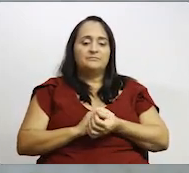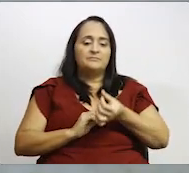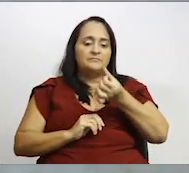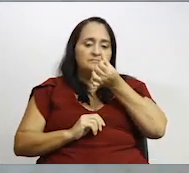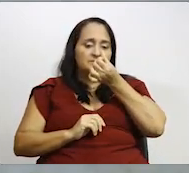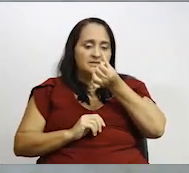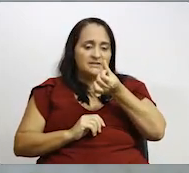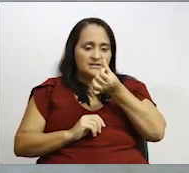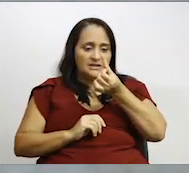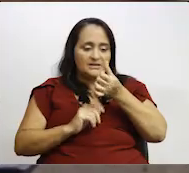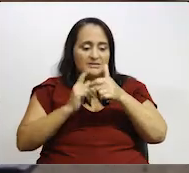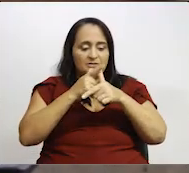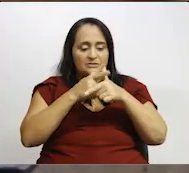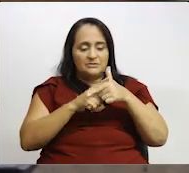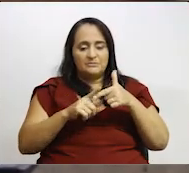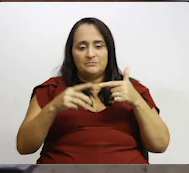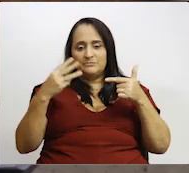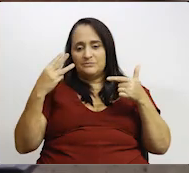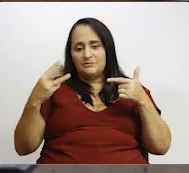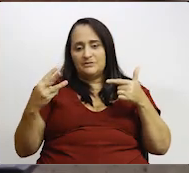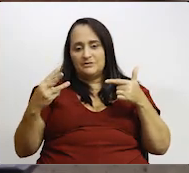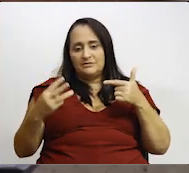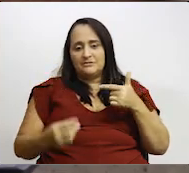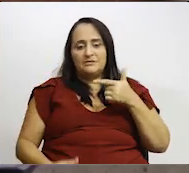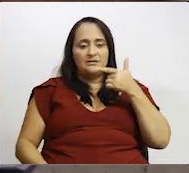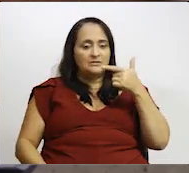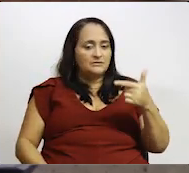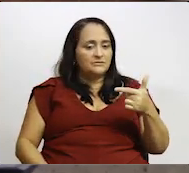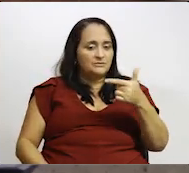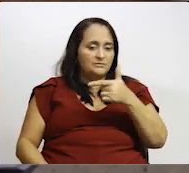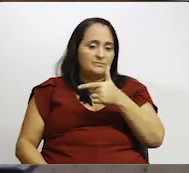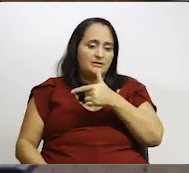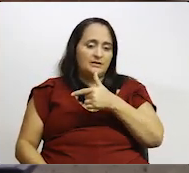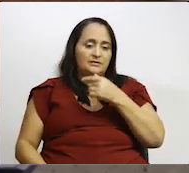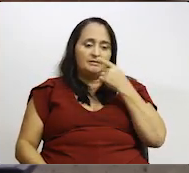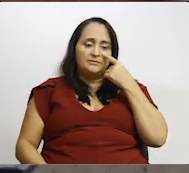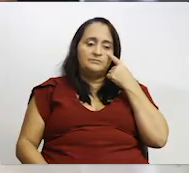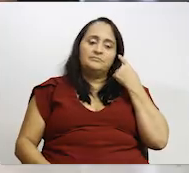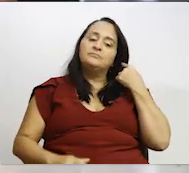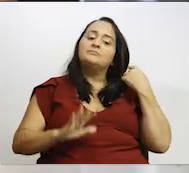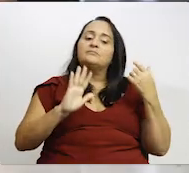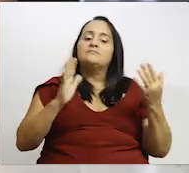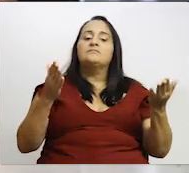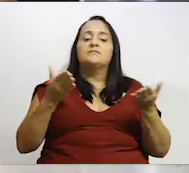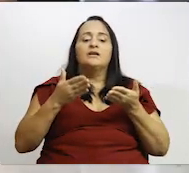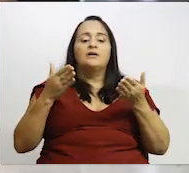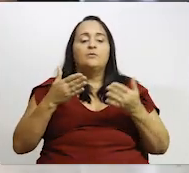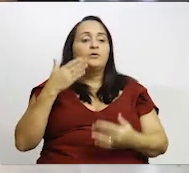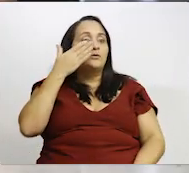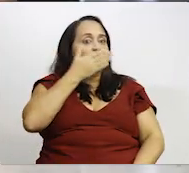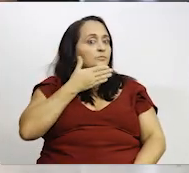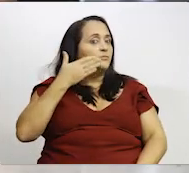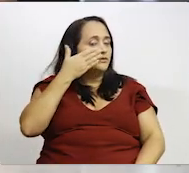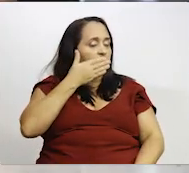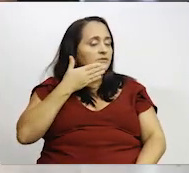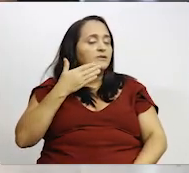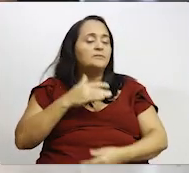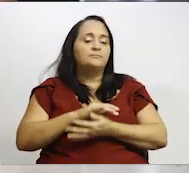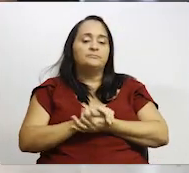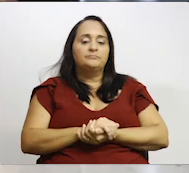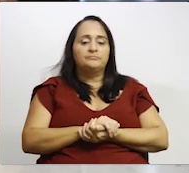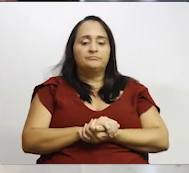4. 6 sachês dividido por 3 dá 2 sachês para cada. Agora vamos para o refrigerante.